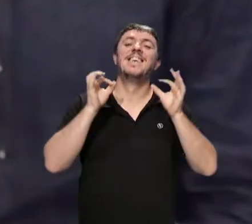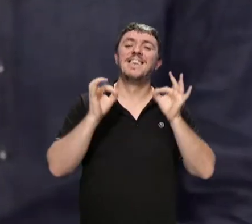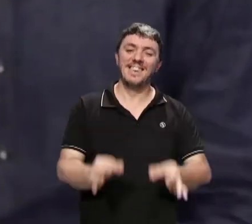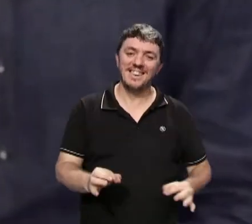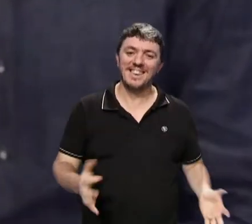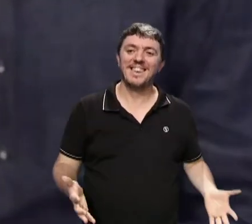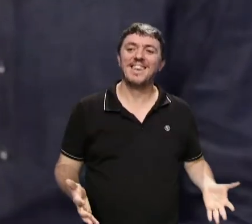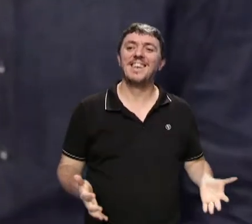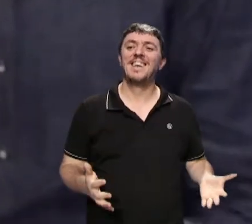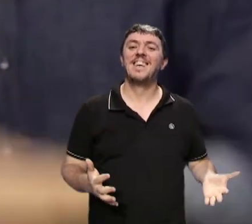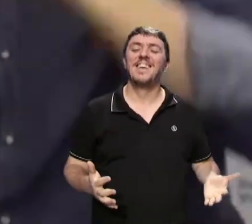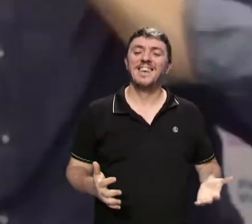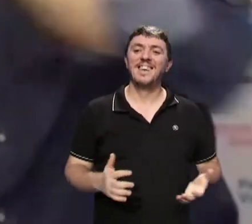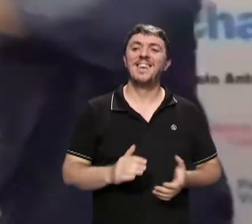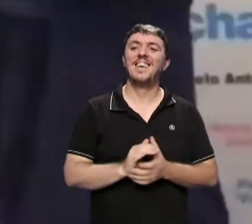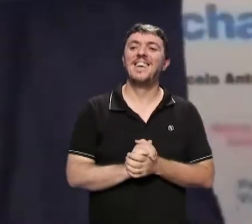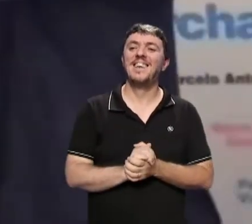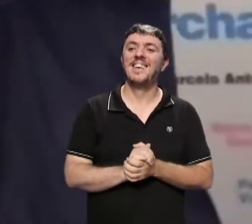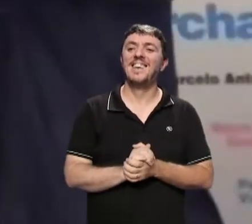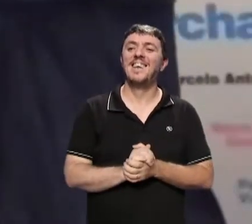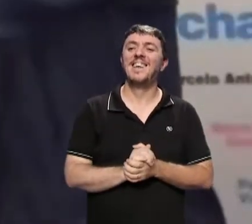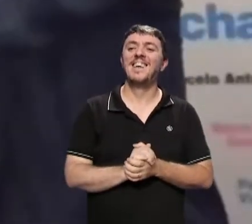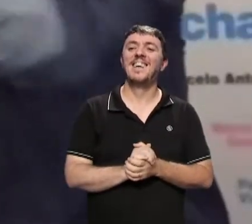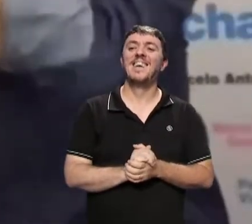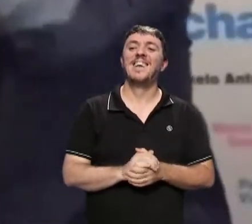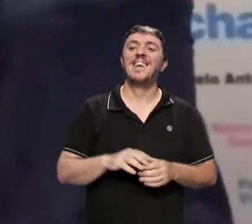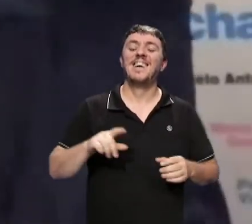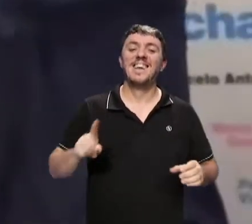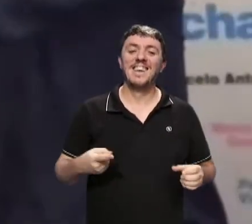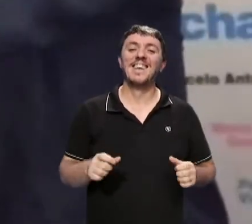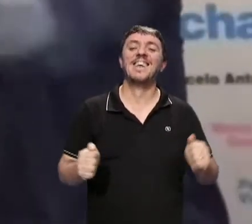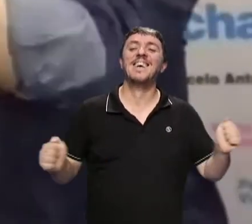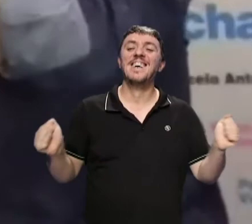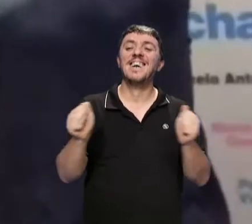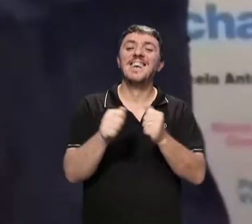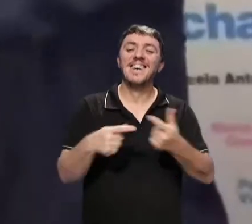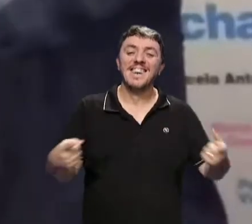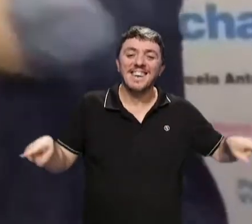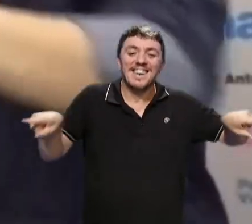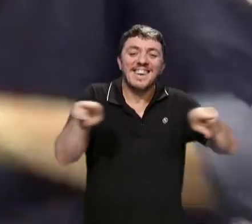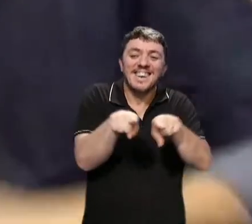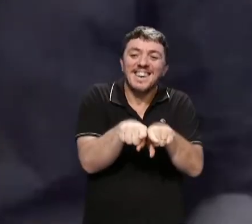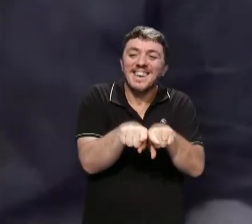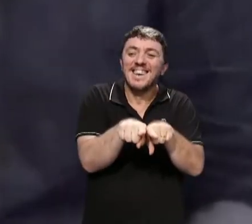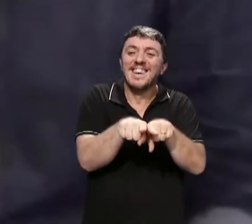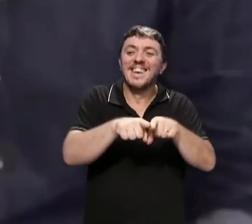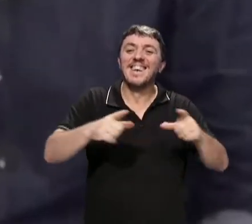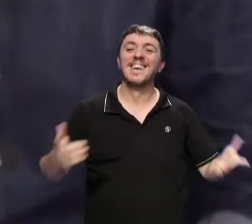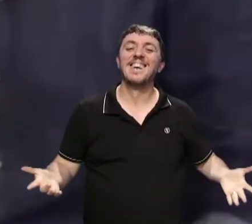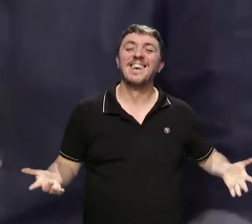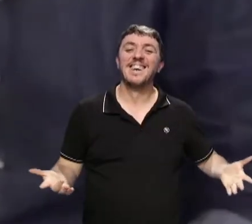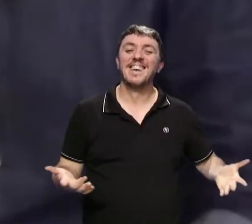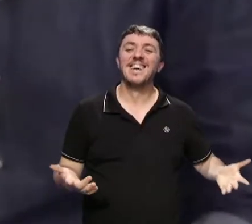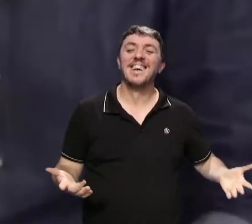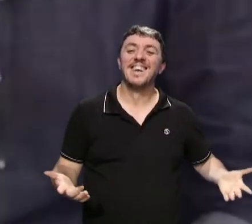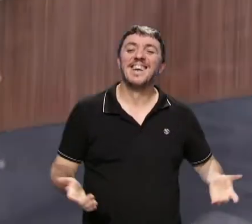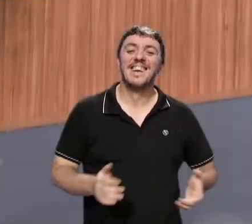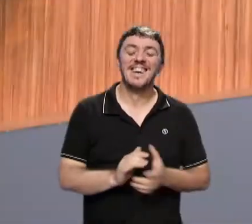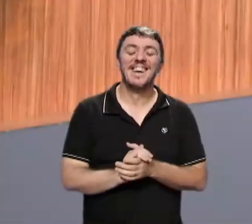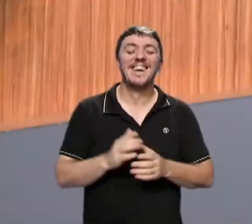risada. E chipam a gente. A gente tem química, Brasil. Vocês... Meu olho, idiota. A gente é muito